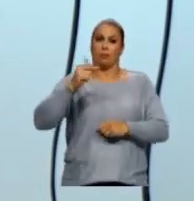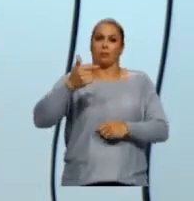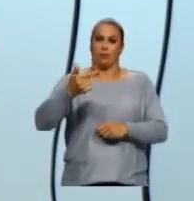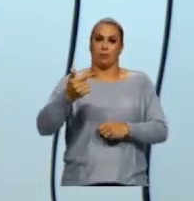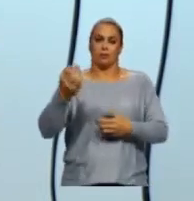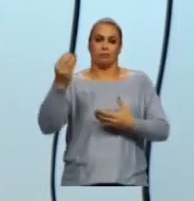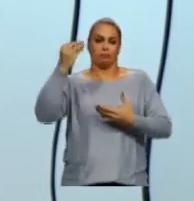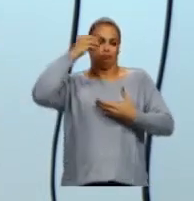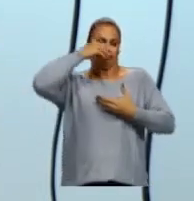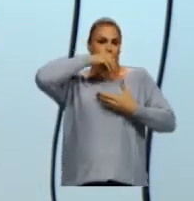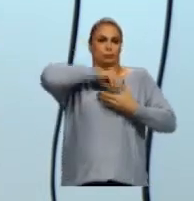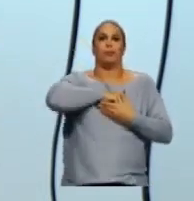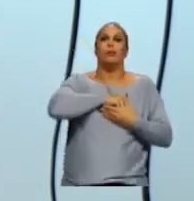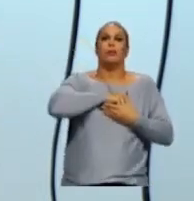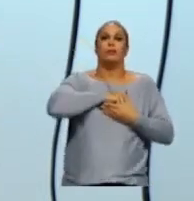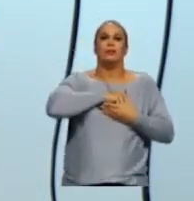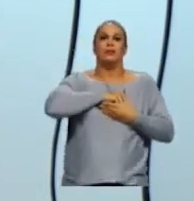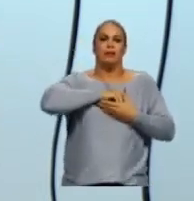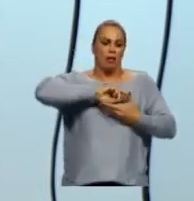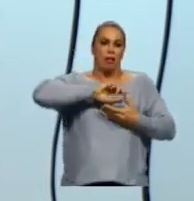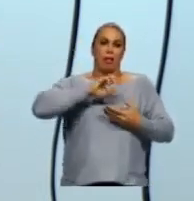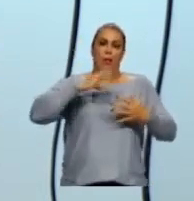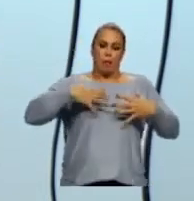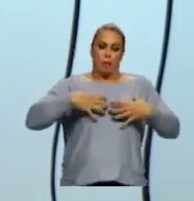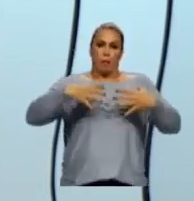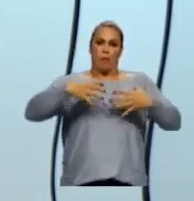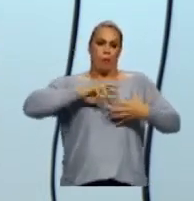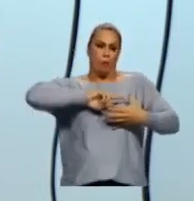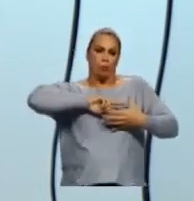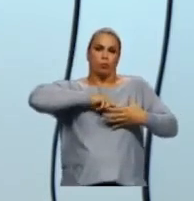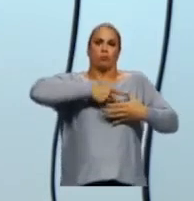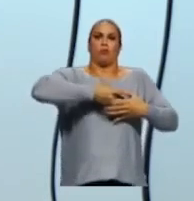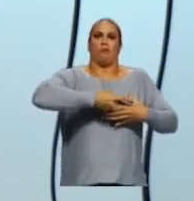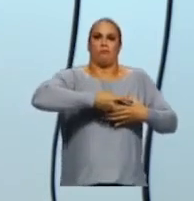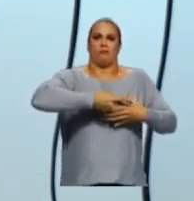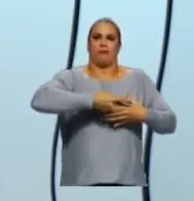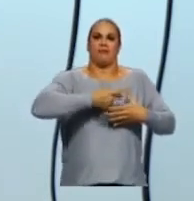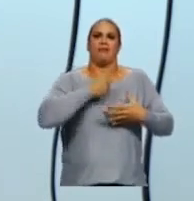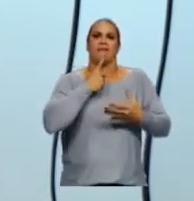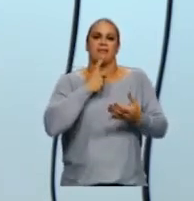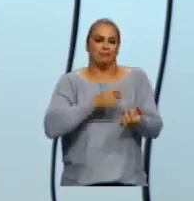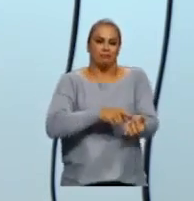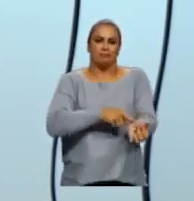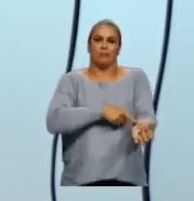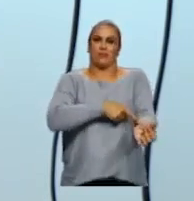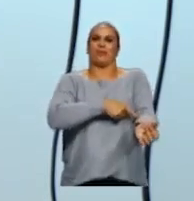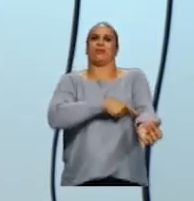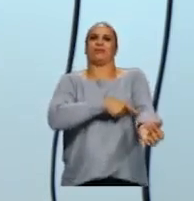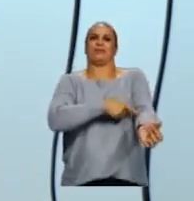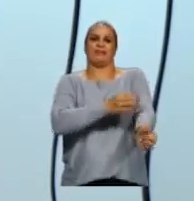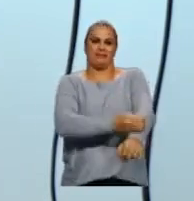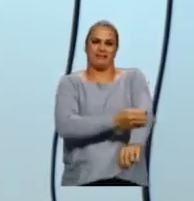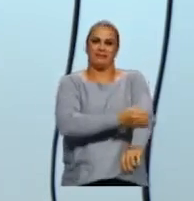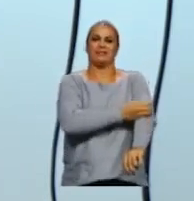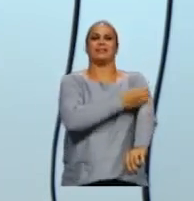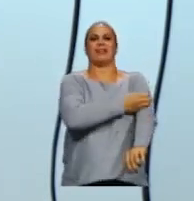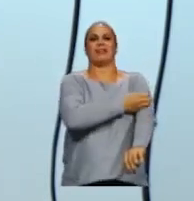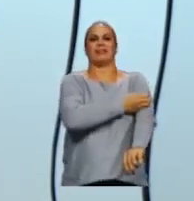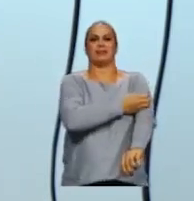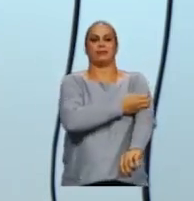células e a outra quantidade de ar você solta pela expiração. Então, a